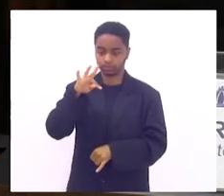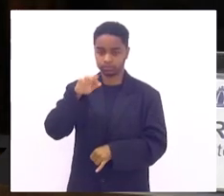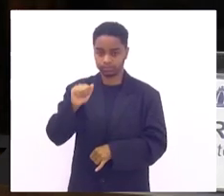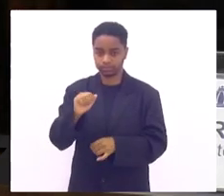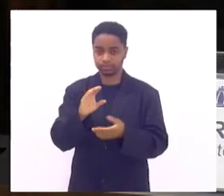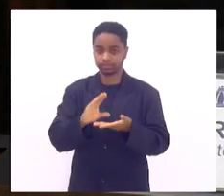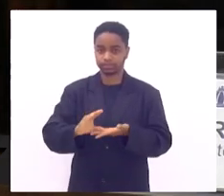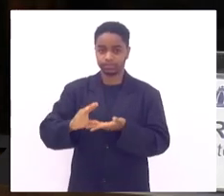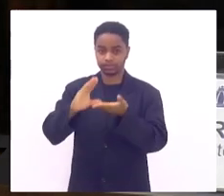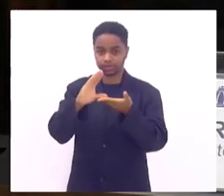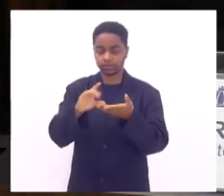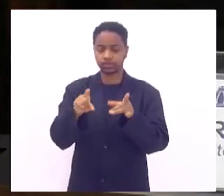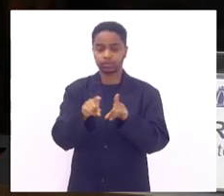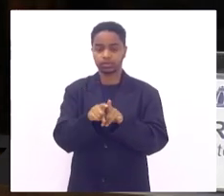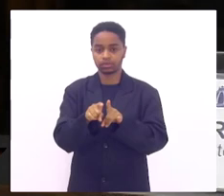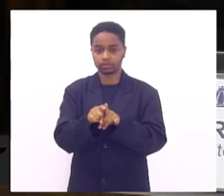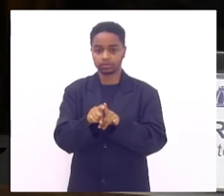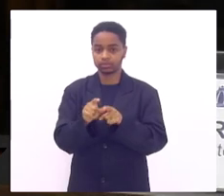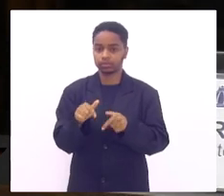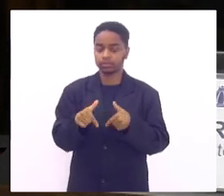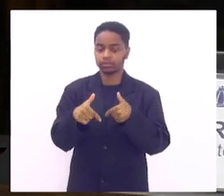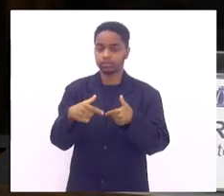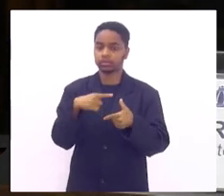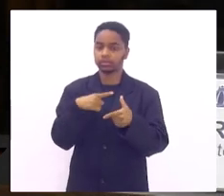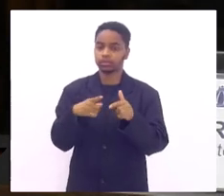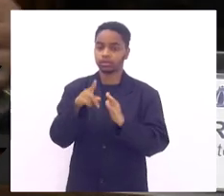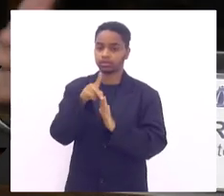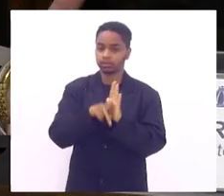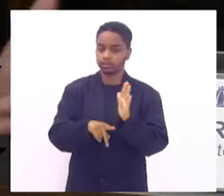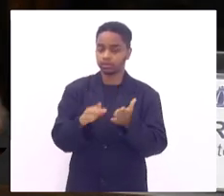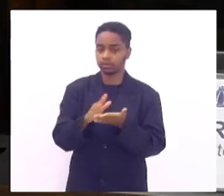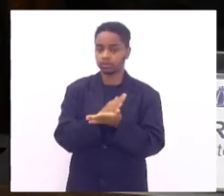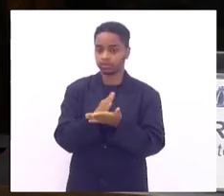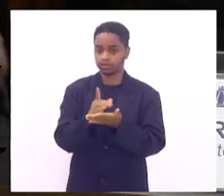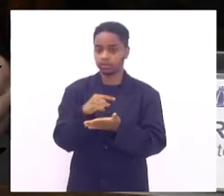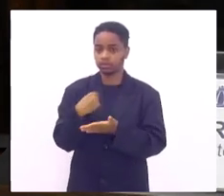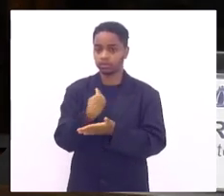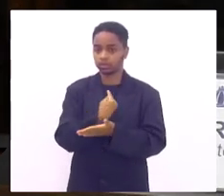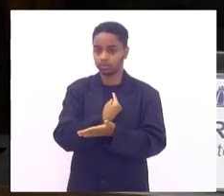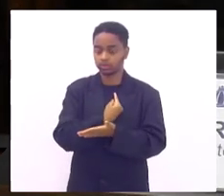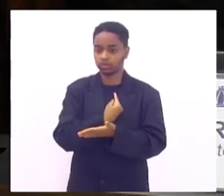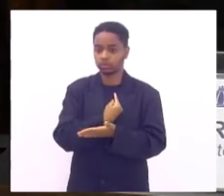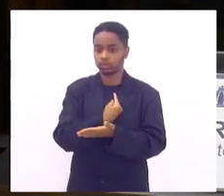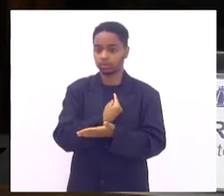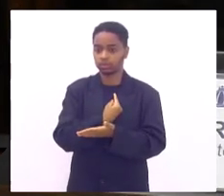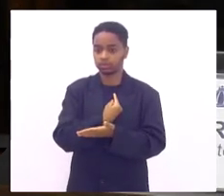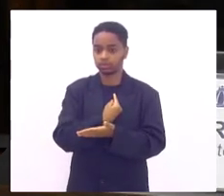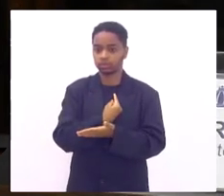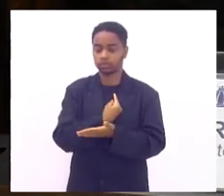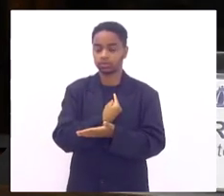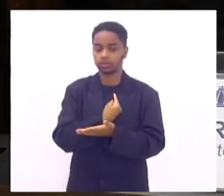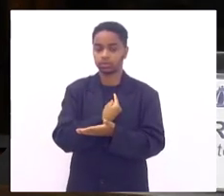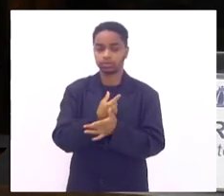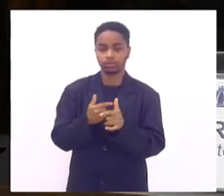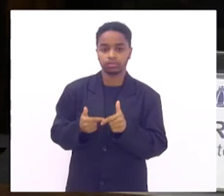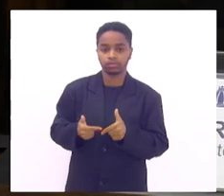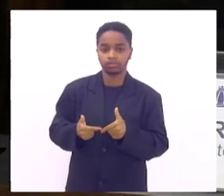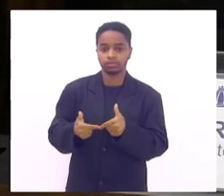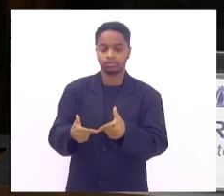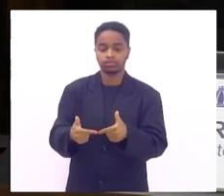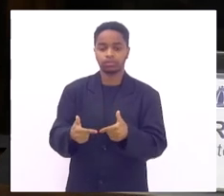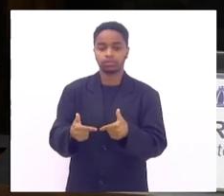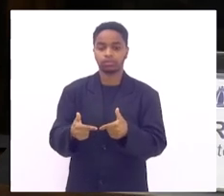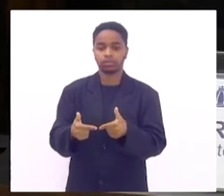de Contabilidade têm feito alguns projetos que nós estamos colocando em fase de